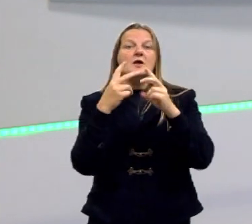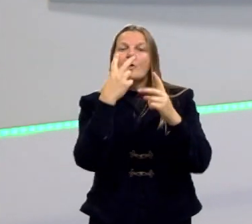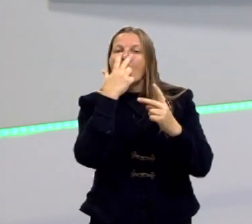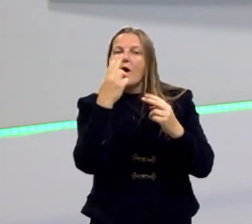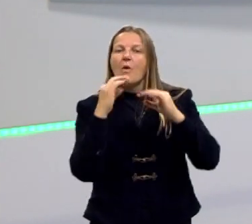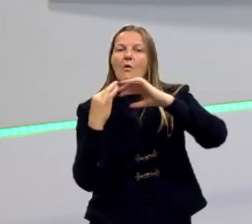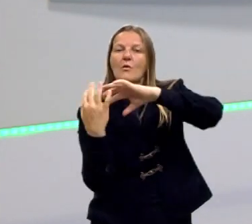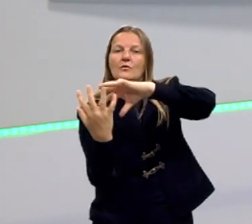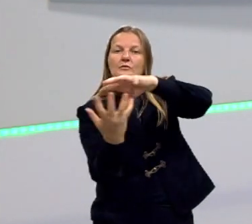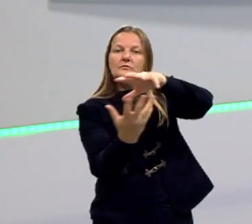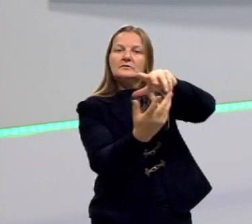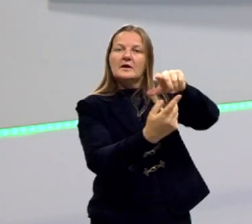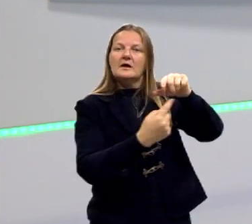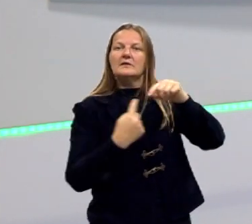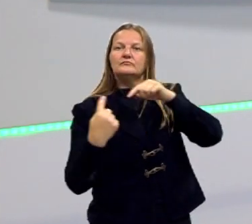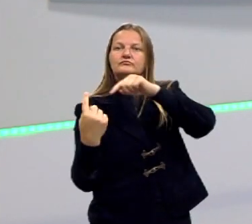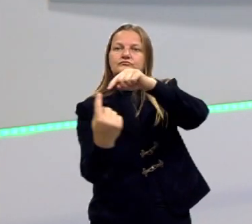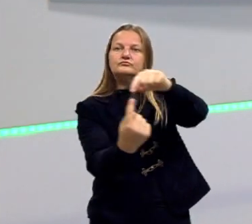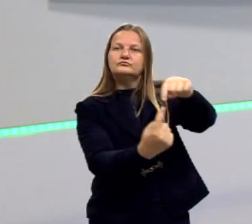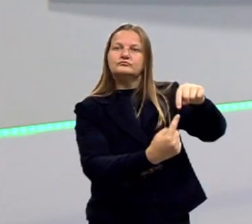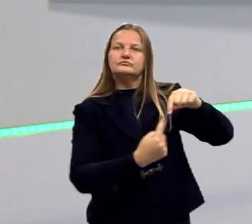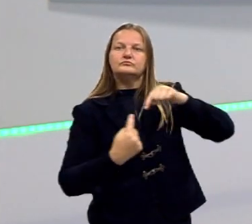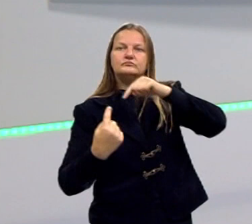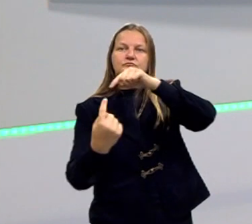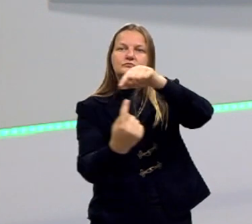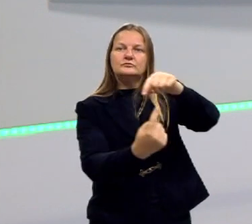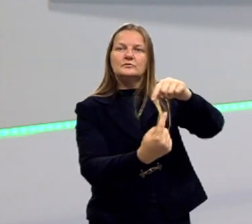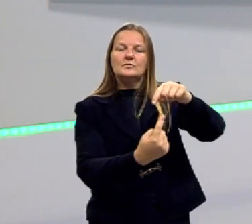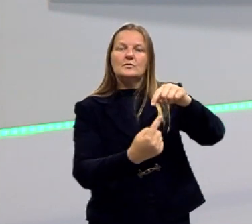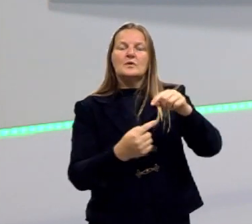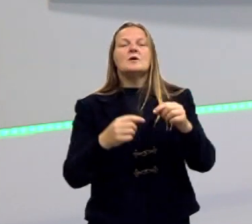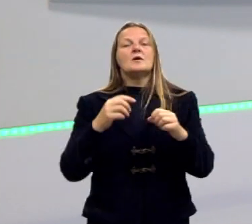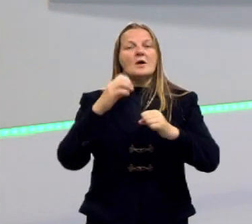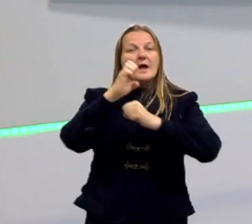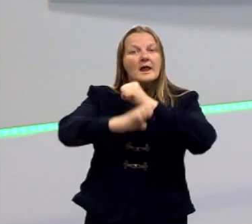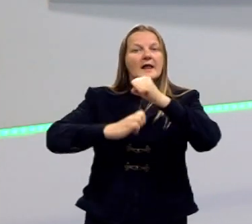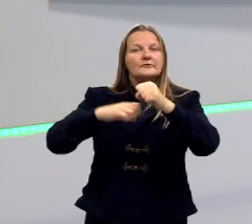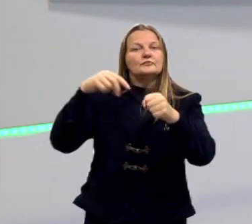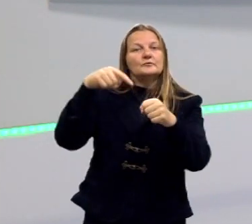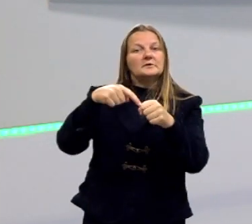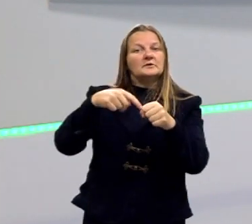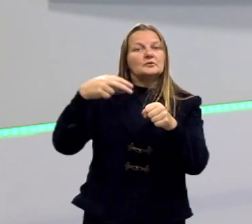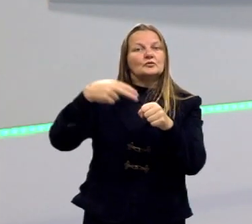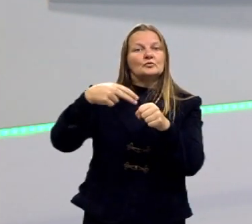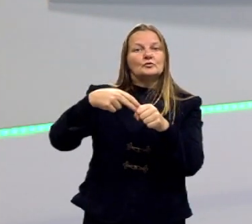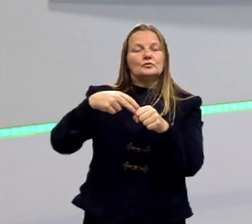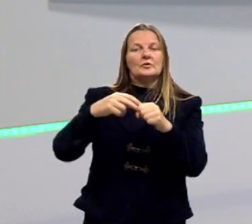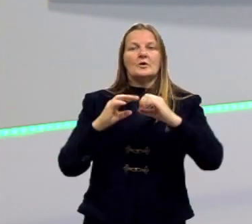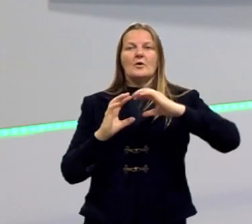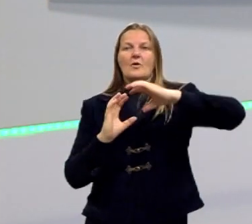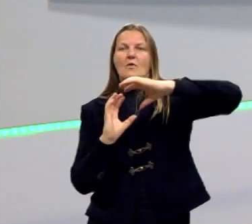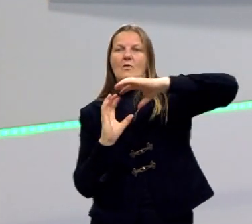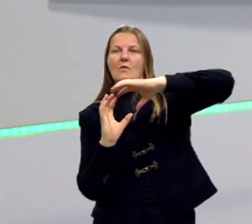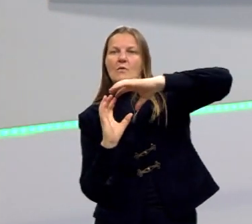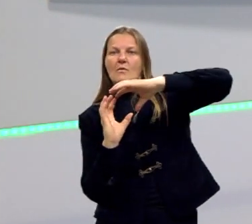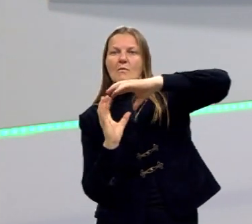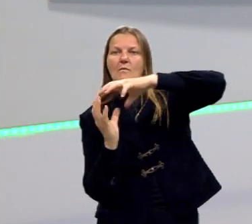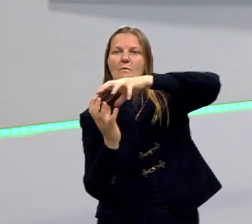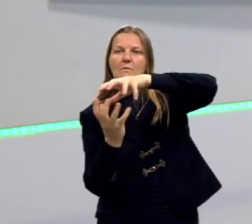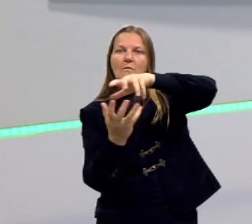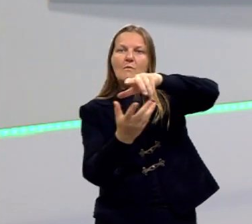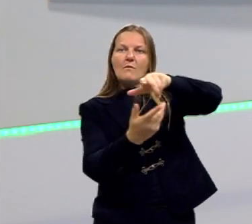torno de si mesmo mas esse elétron também vai girar em torno do núcleo é a mesma coisa que a gente pensar que a terra gira né